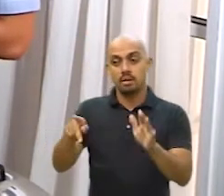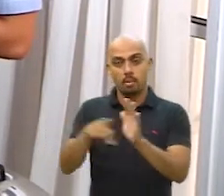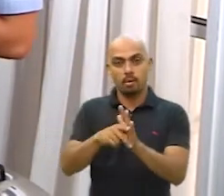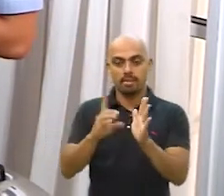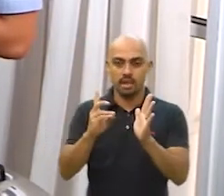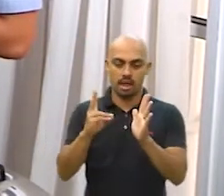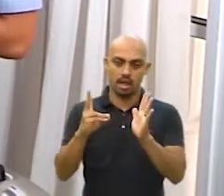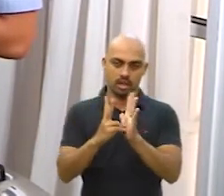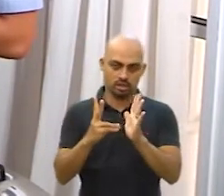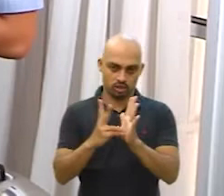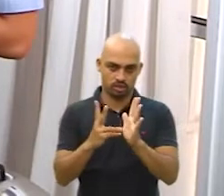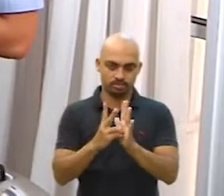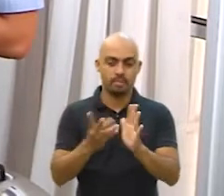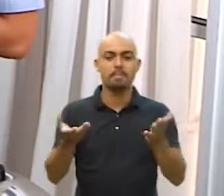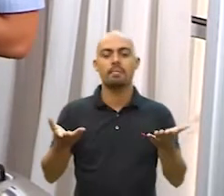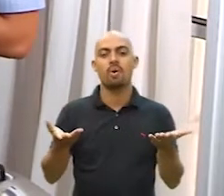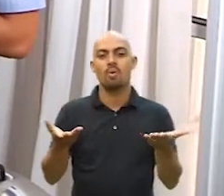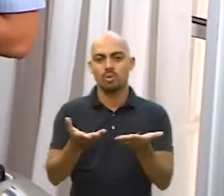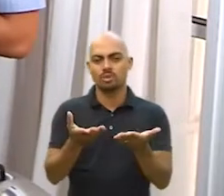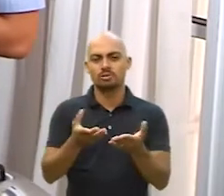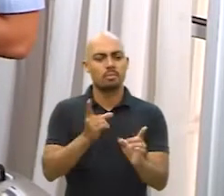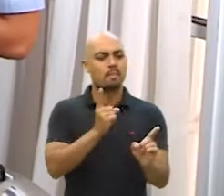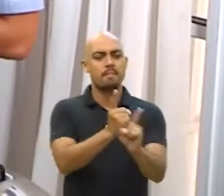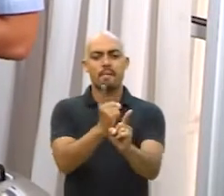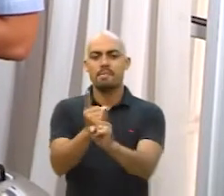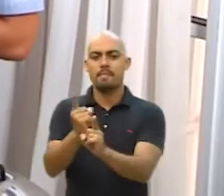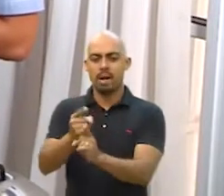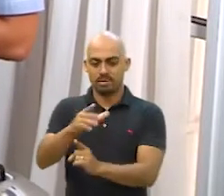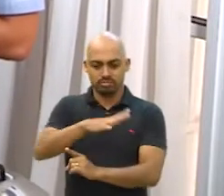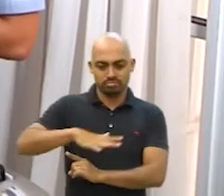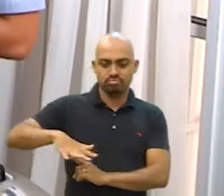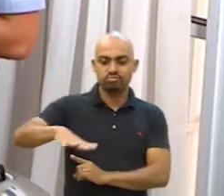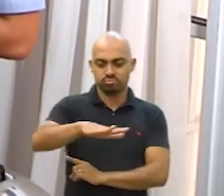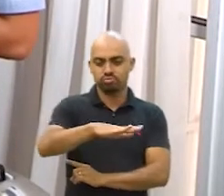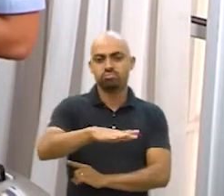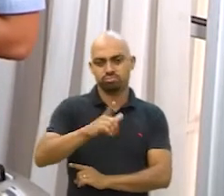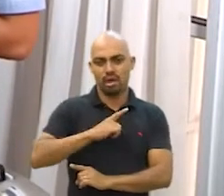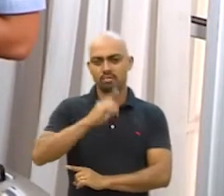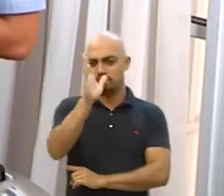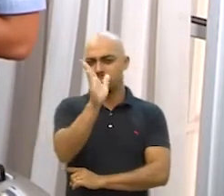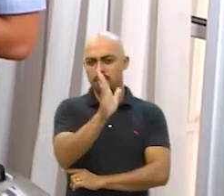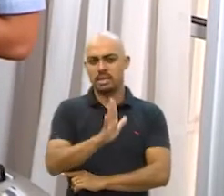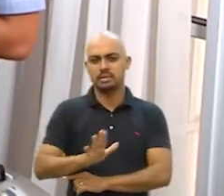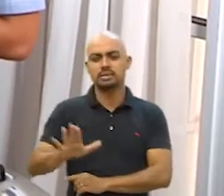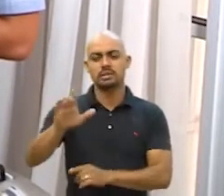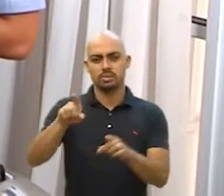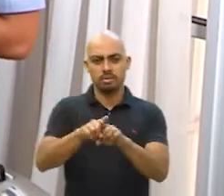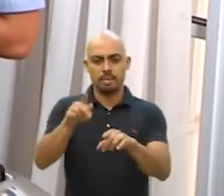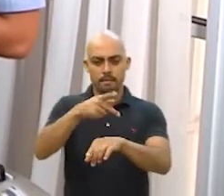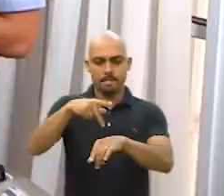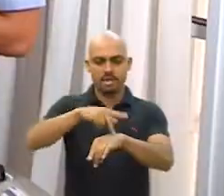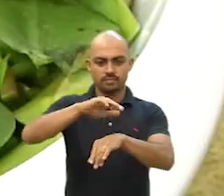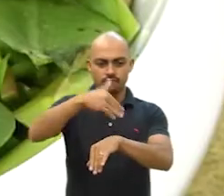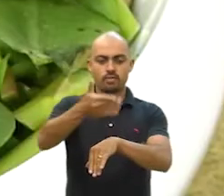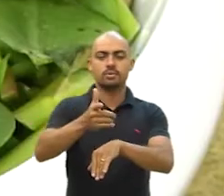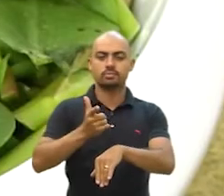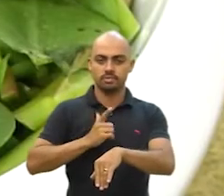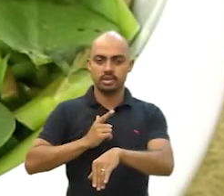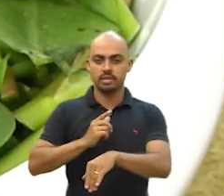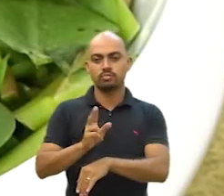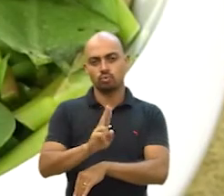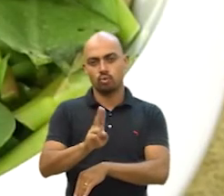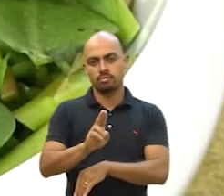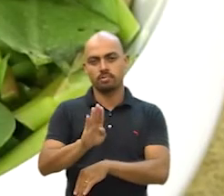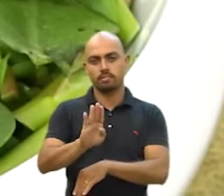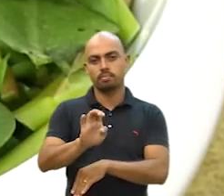Índia, mas hoje você encontra ela em todo o nosso território. A gente tem no Brasil e em todos os outros países também a gente encontra ela. E